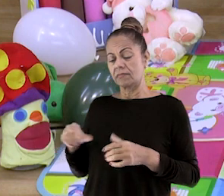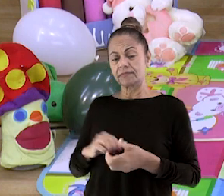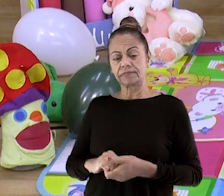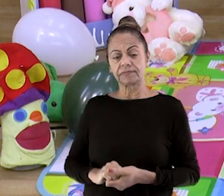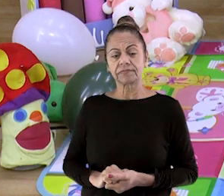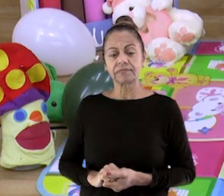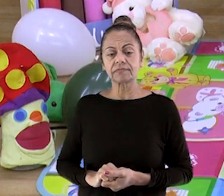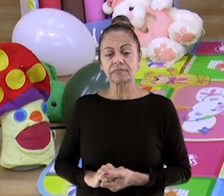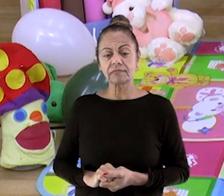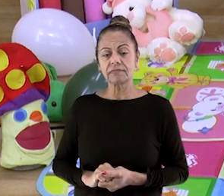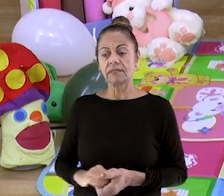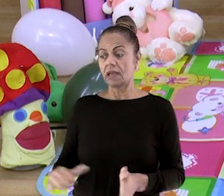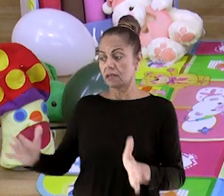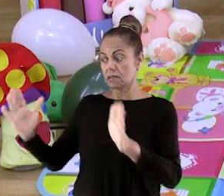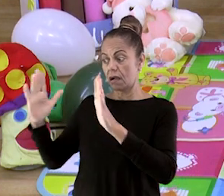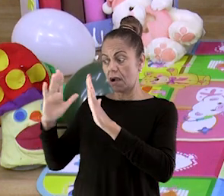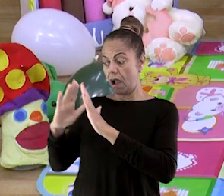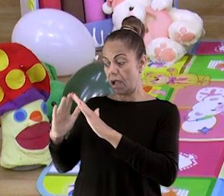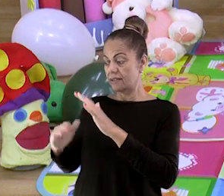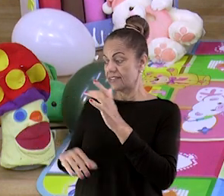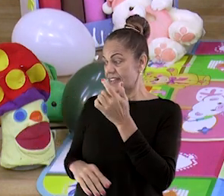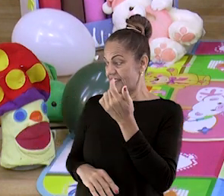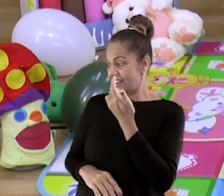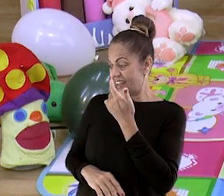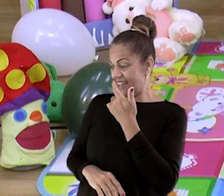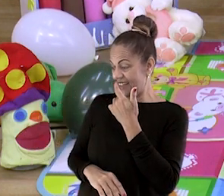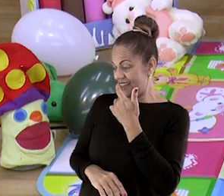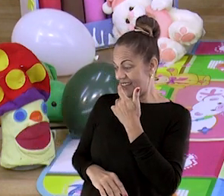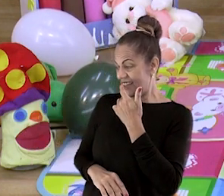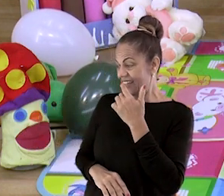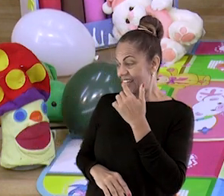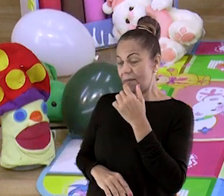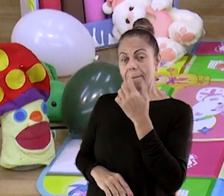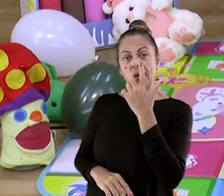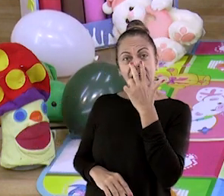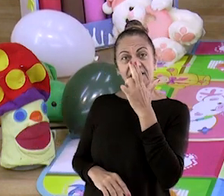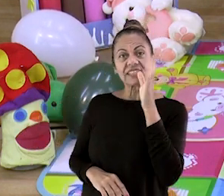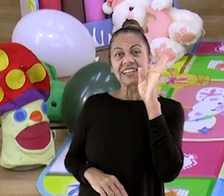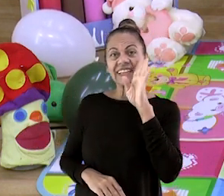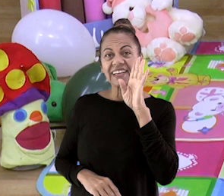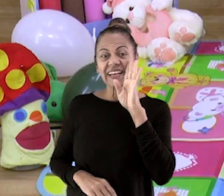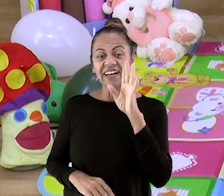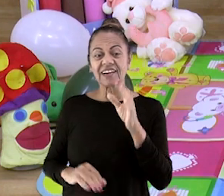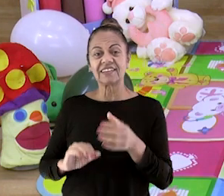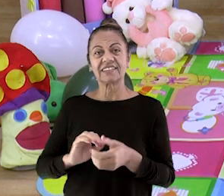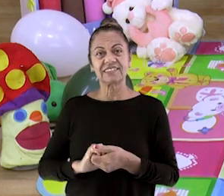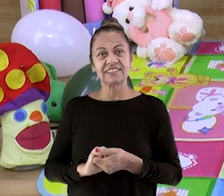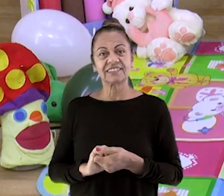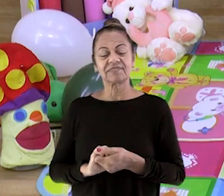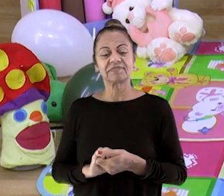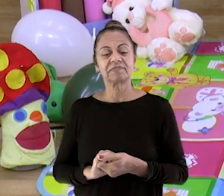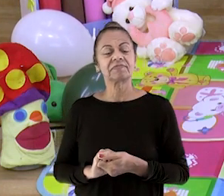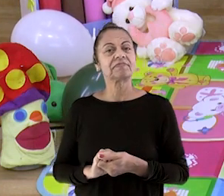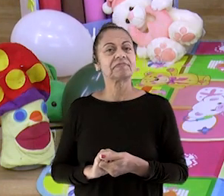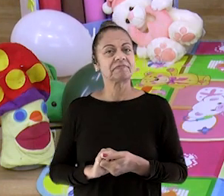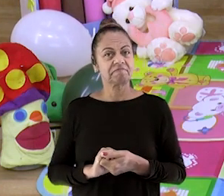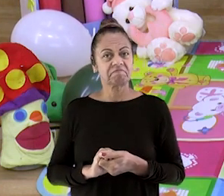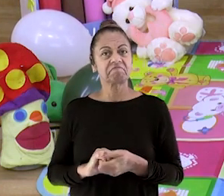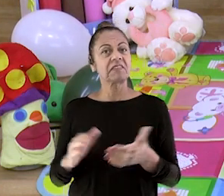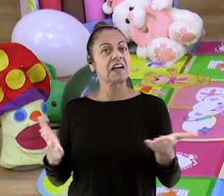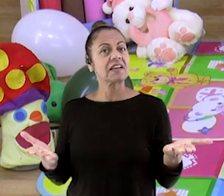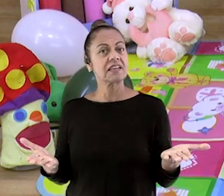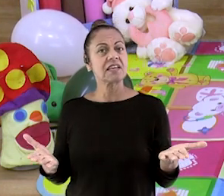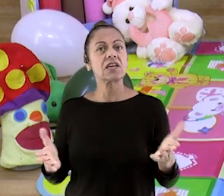essa casa engraçada parece ser muito legal não fala mentira tá aí amigos